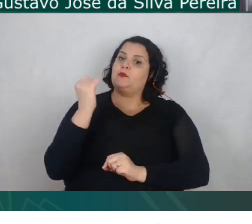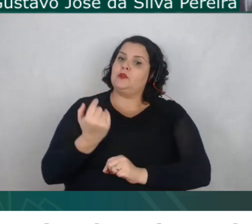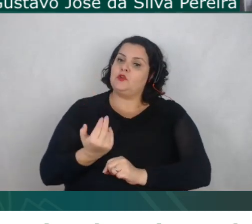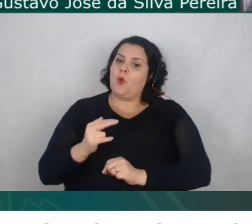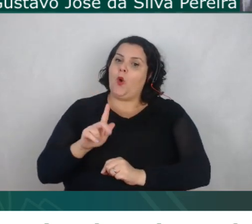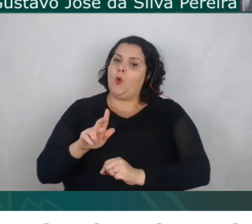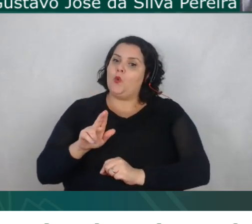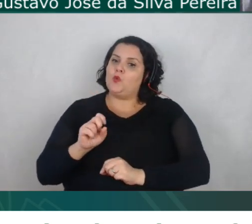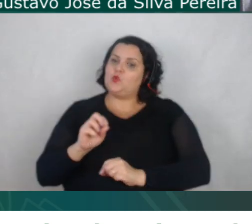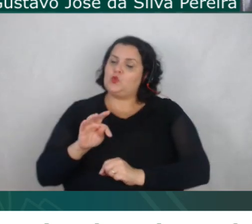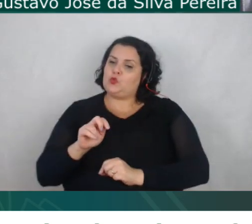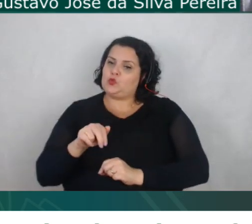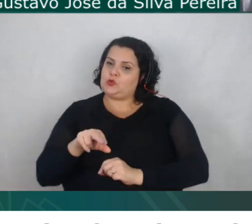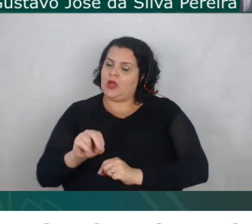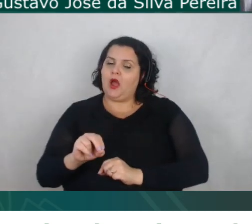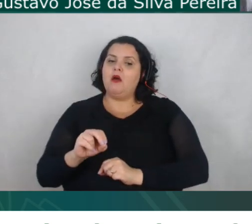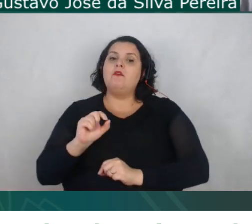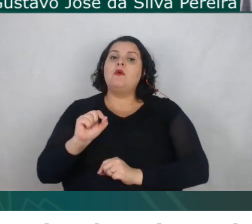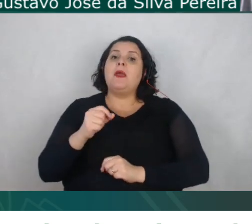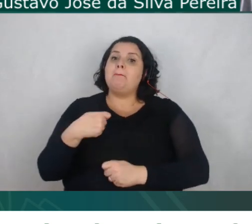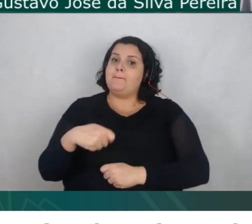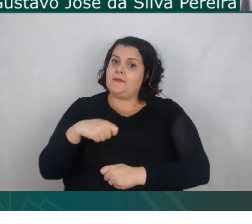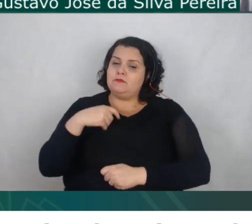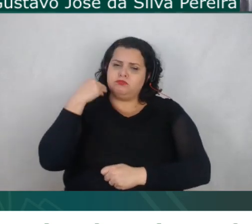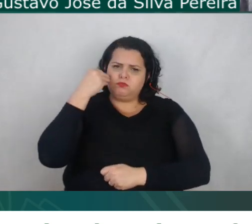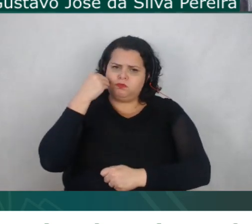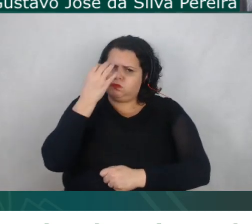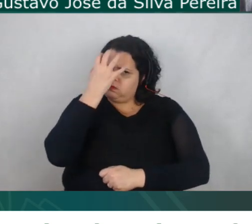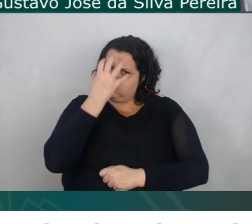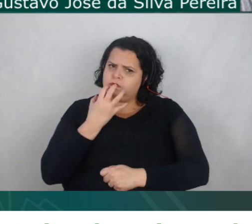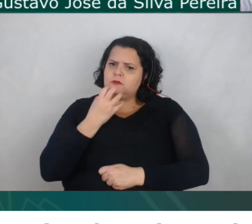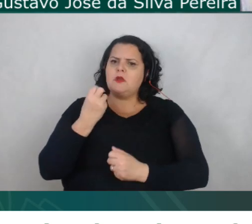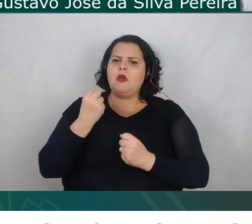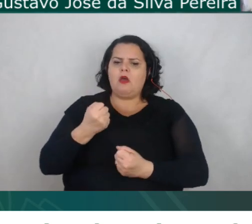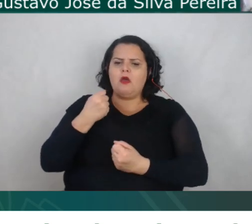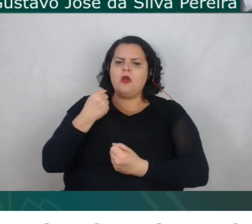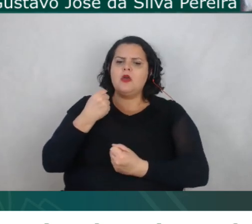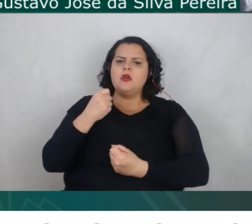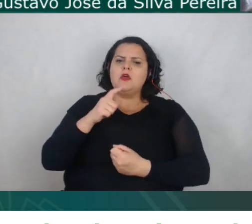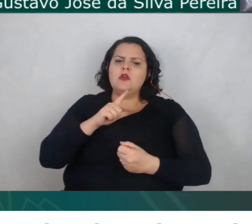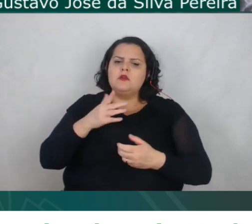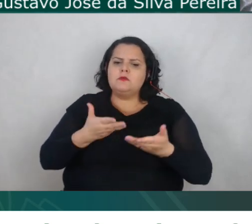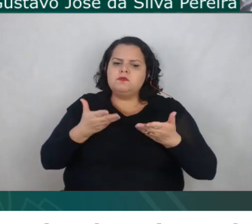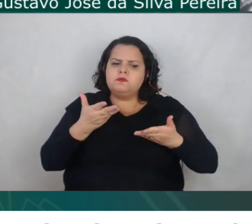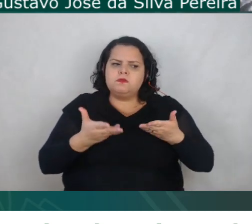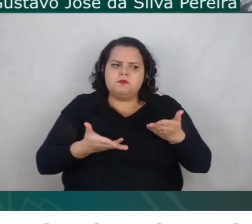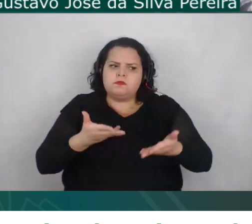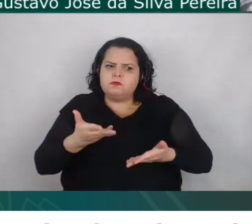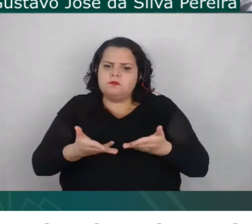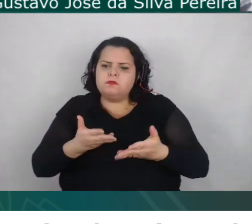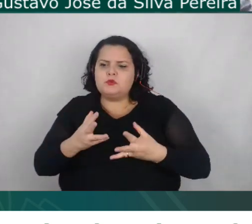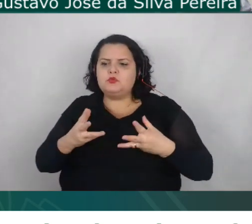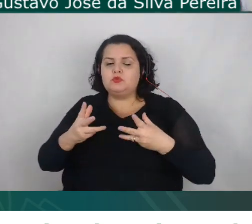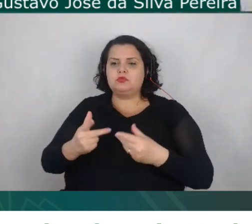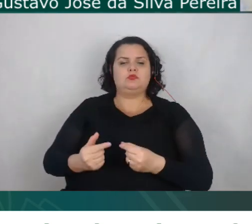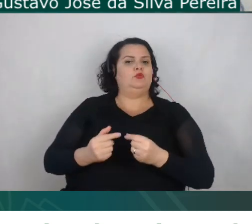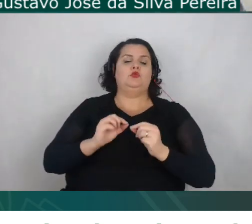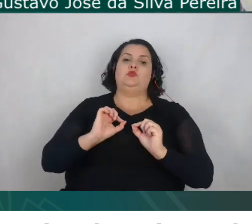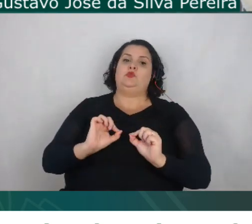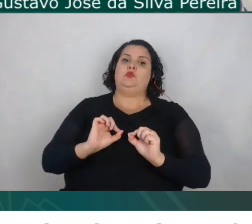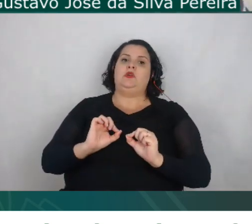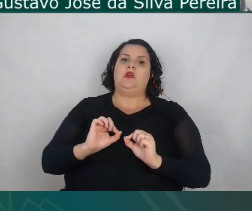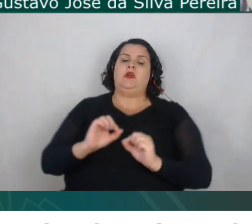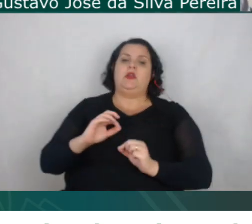rigor dos testes terapêuticos, a rigor do uso de novas drogas ou reposicionamento de